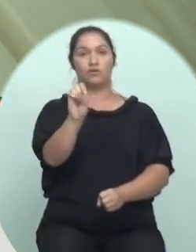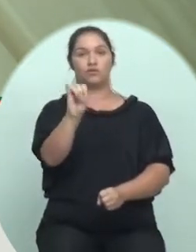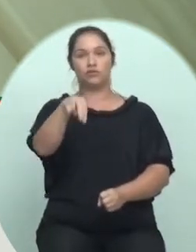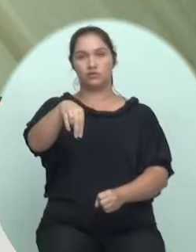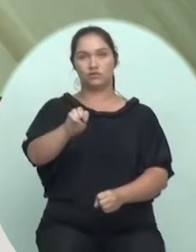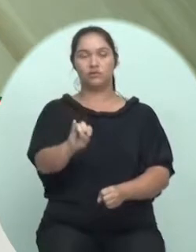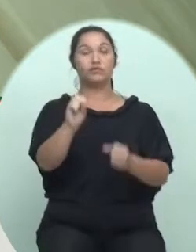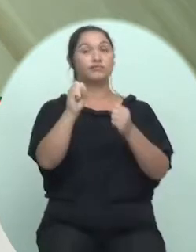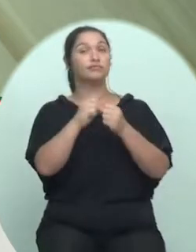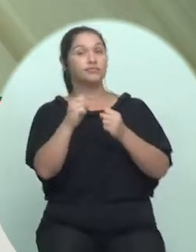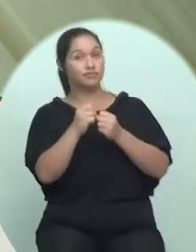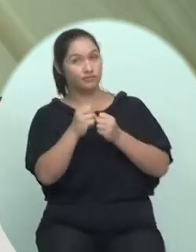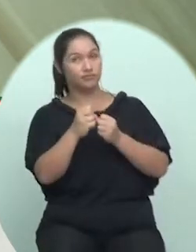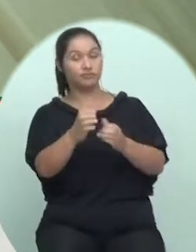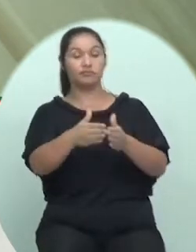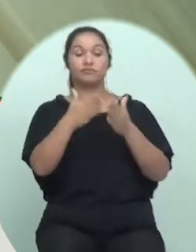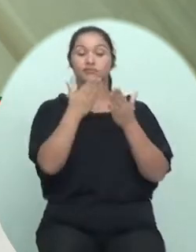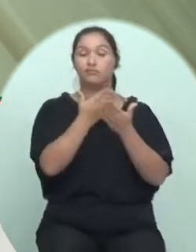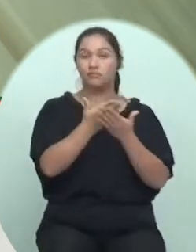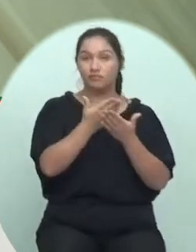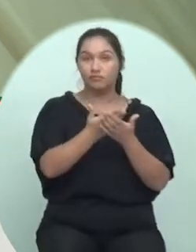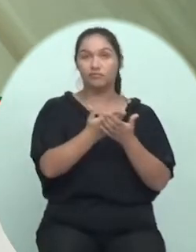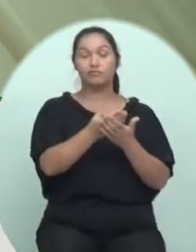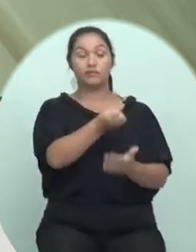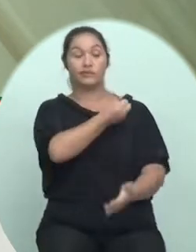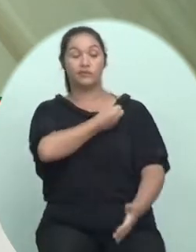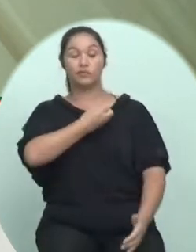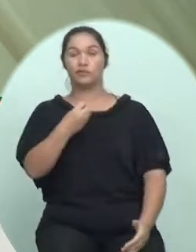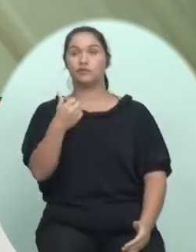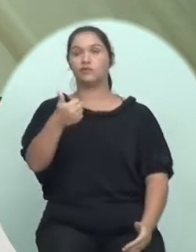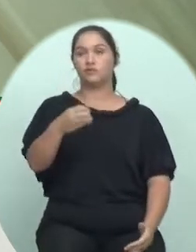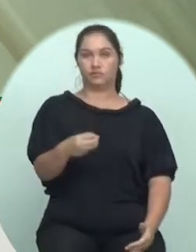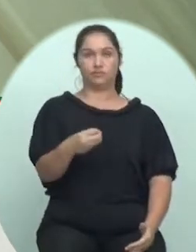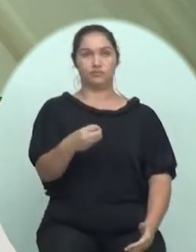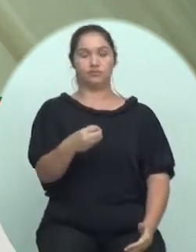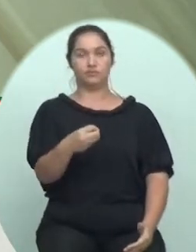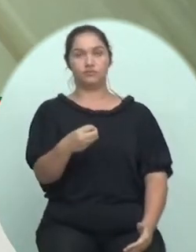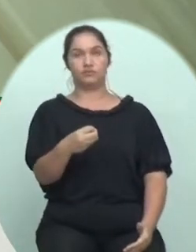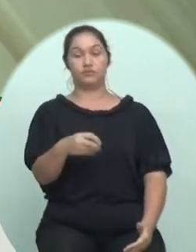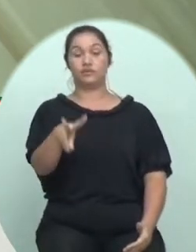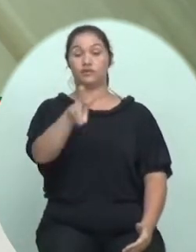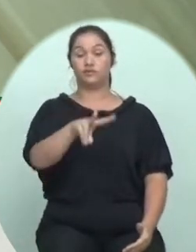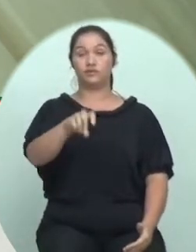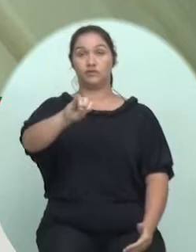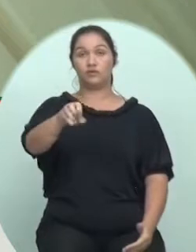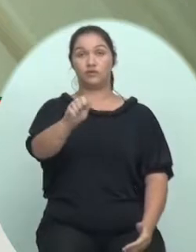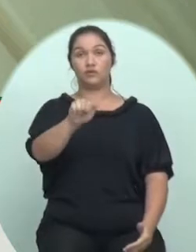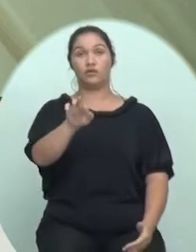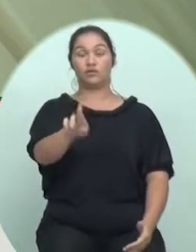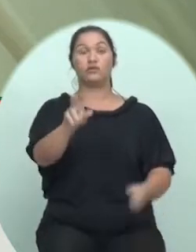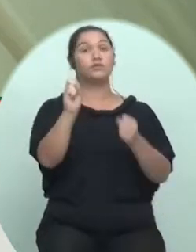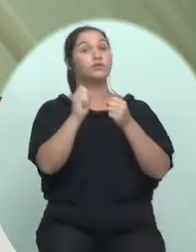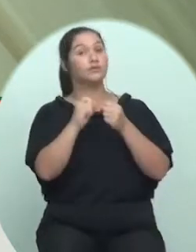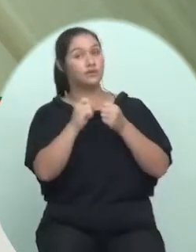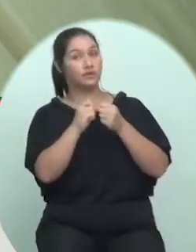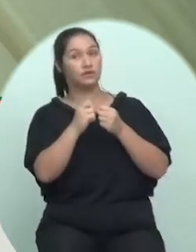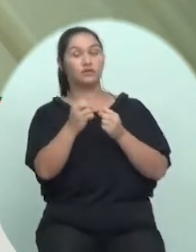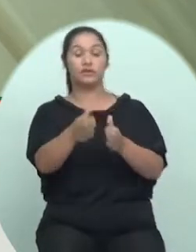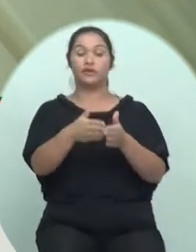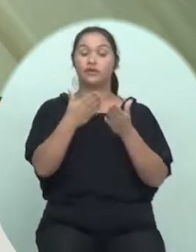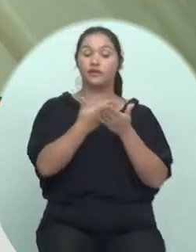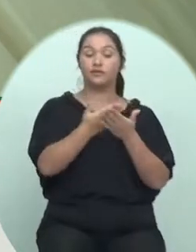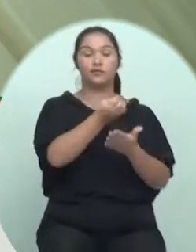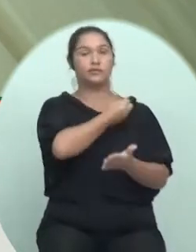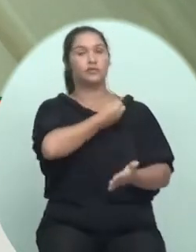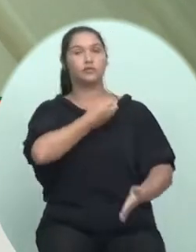Potelec. Requerimentos números 010/19, de autoria do vereador Jair Augusto Alexandre. Requerimentos